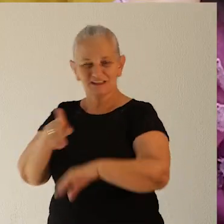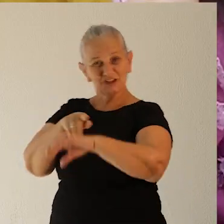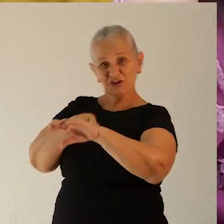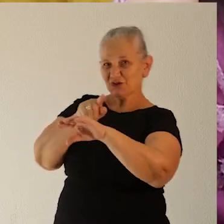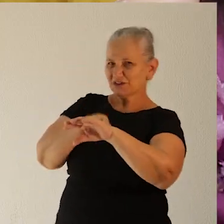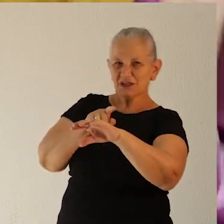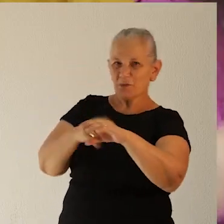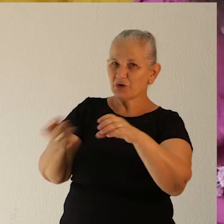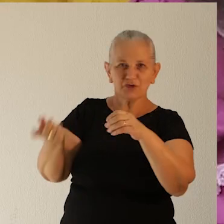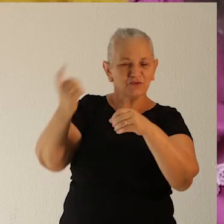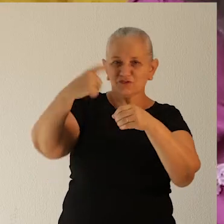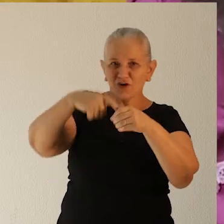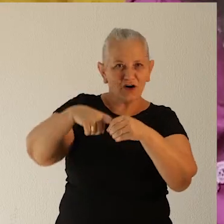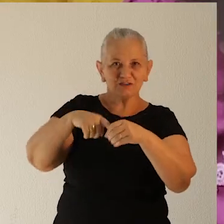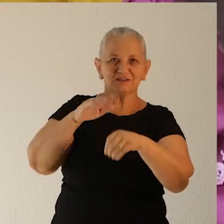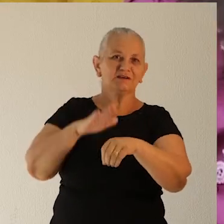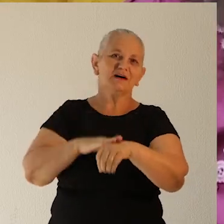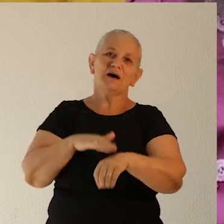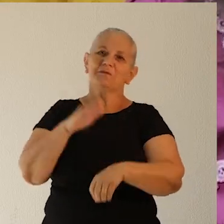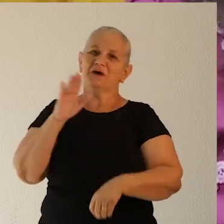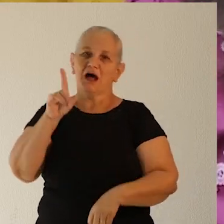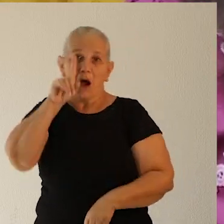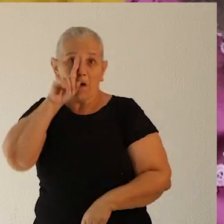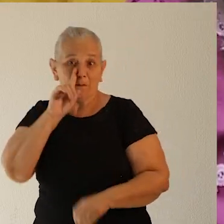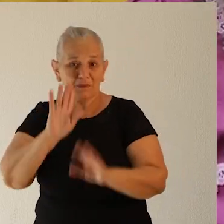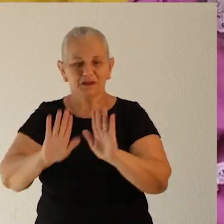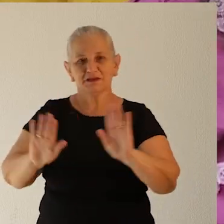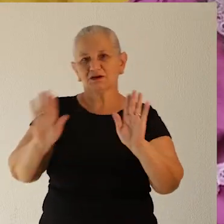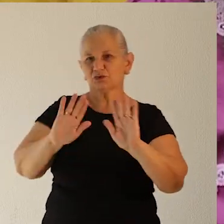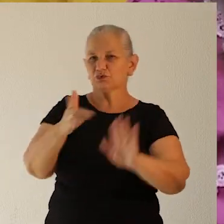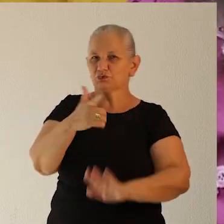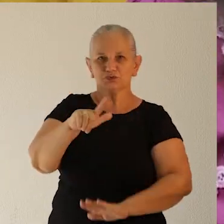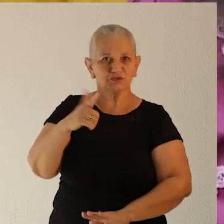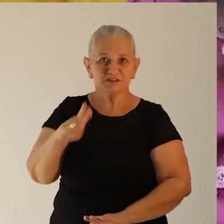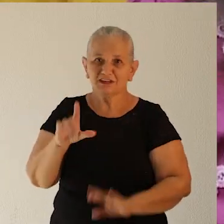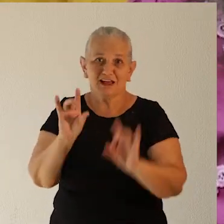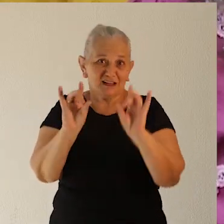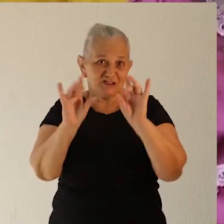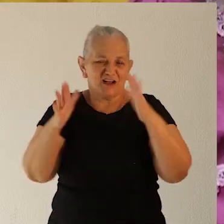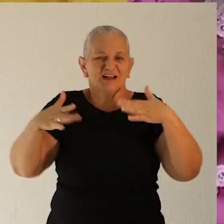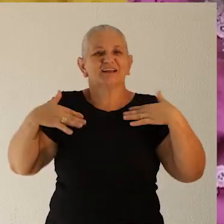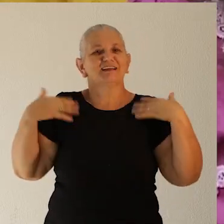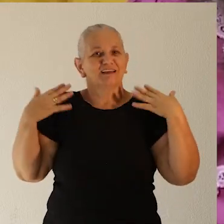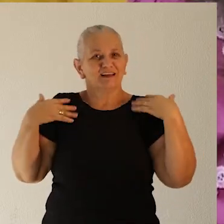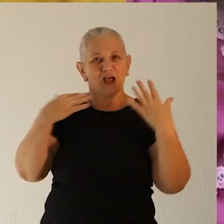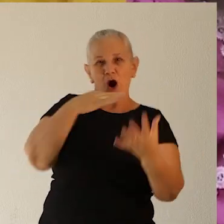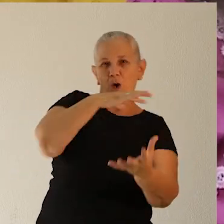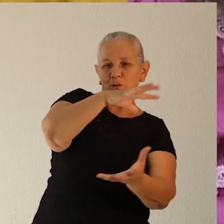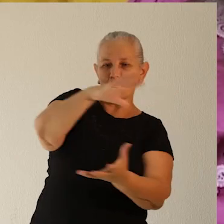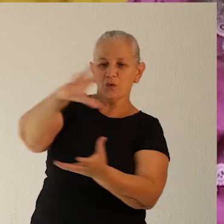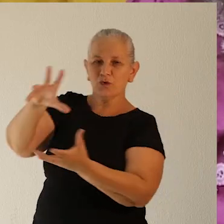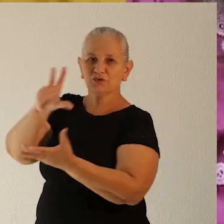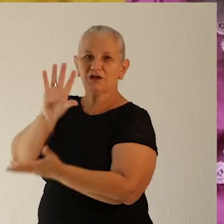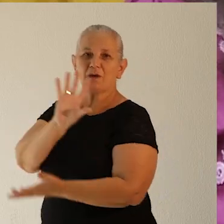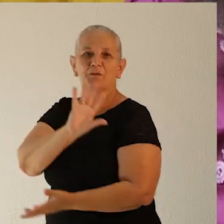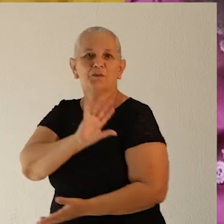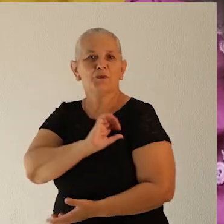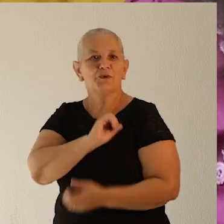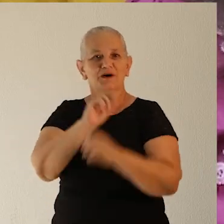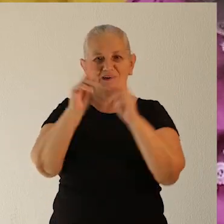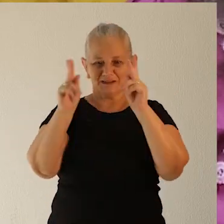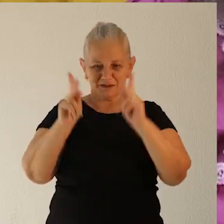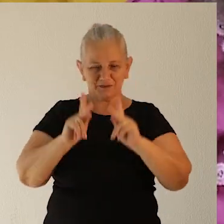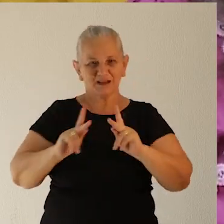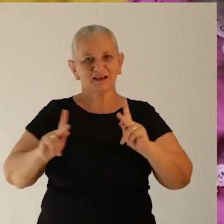que não volta mais. Perigo não havia, era só alegria de um mundo de amor e paz.